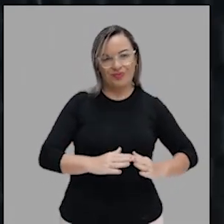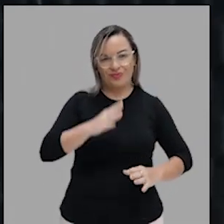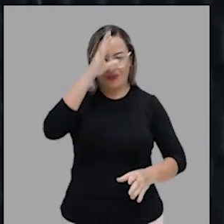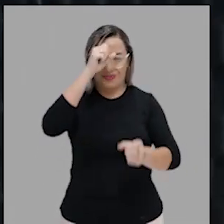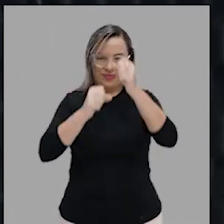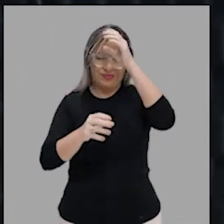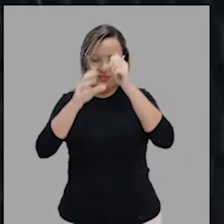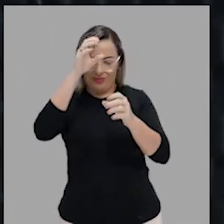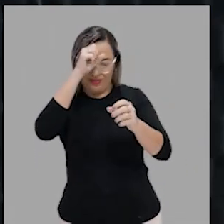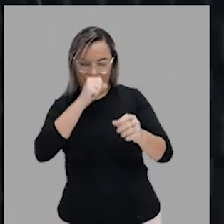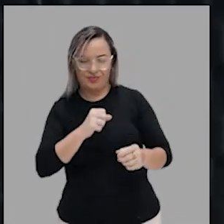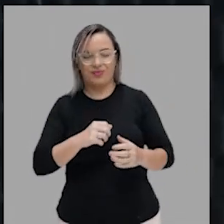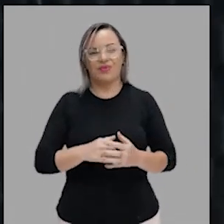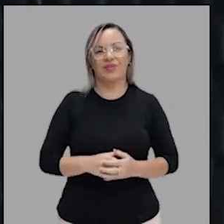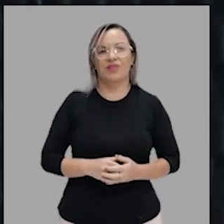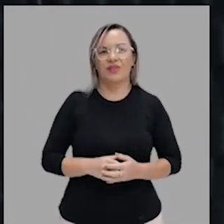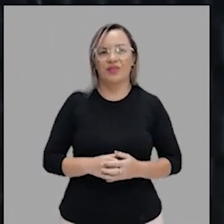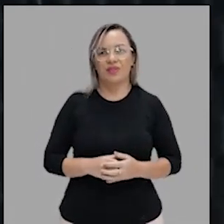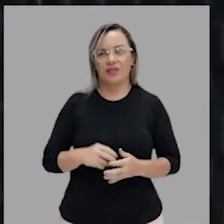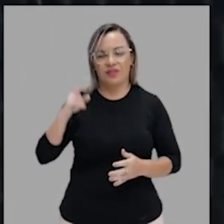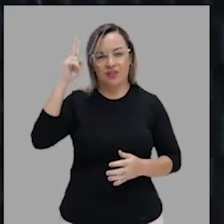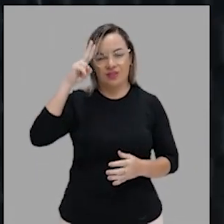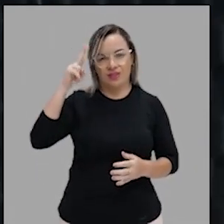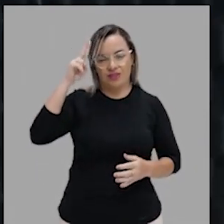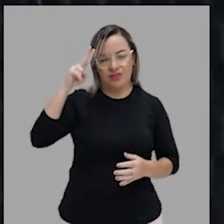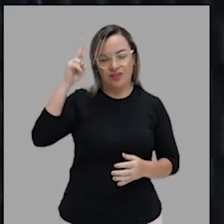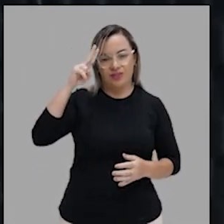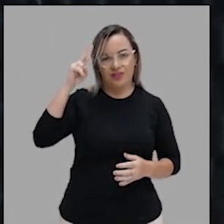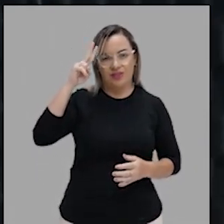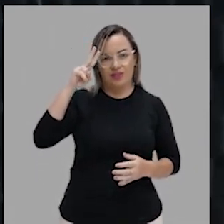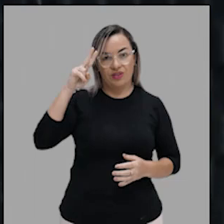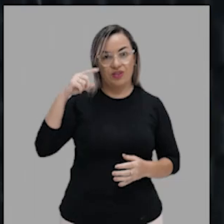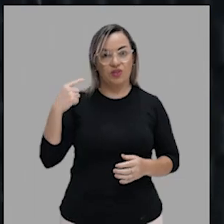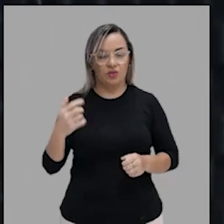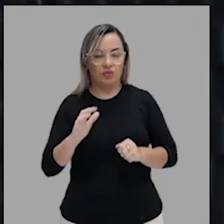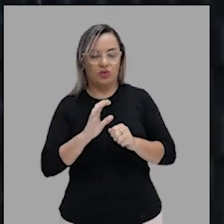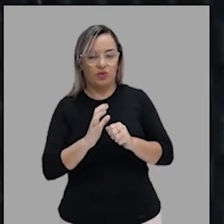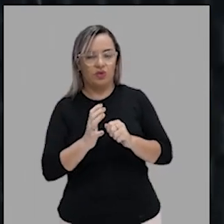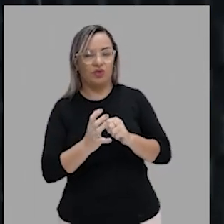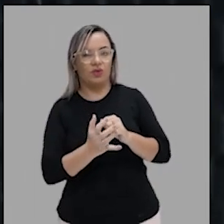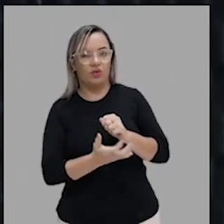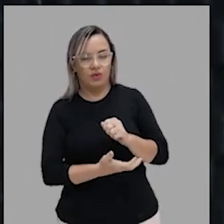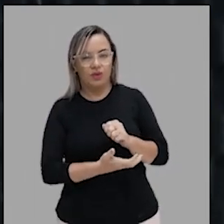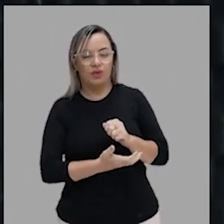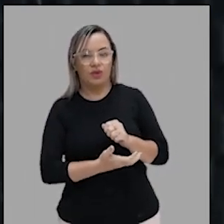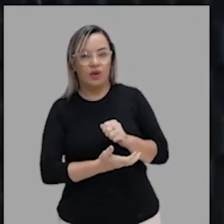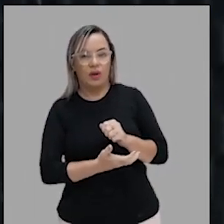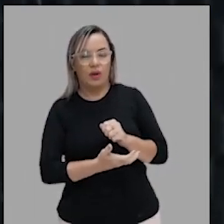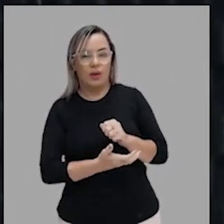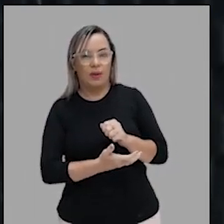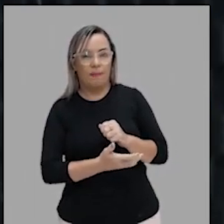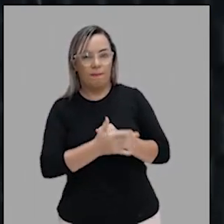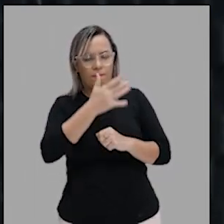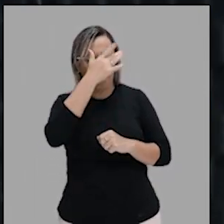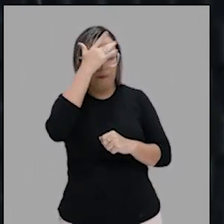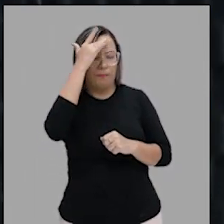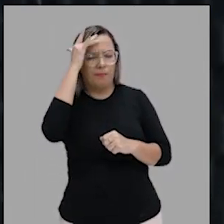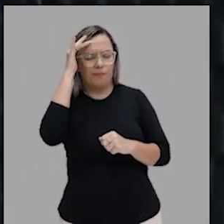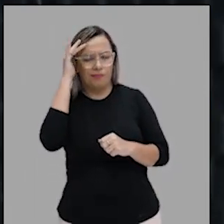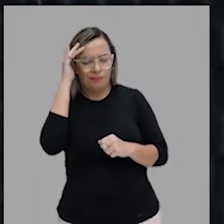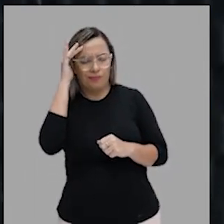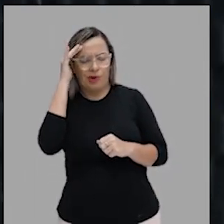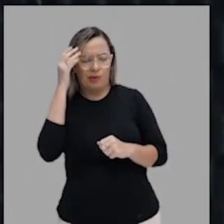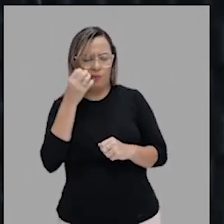Aprendendo. Uma lembrancinha aqui, ó, nós ainda estamos em pandemia, embora muita gente ache que as coisas já estão